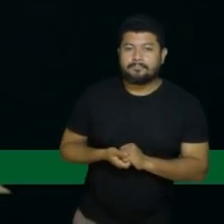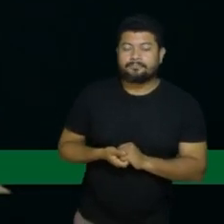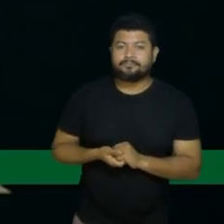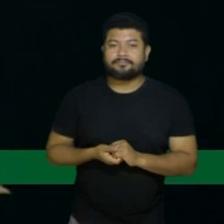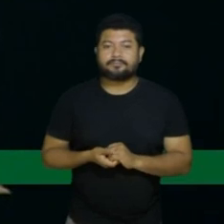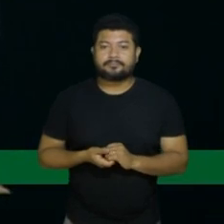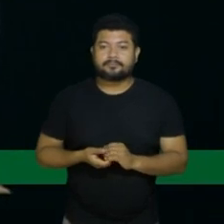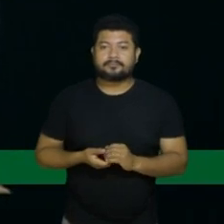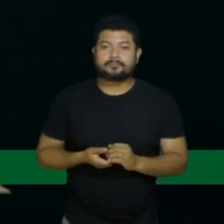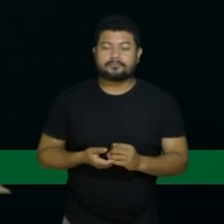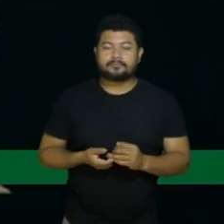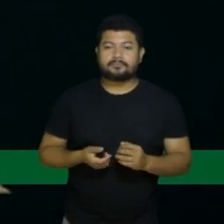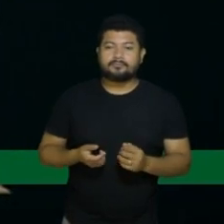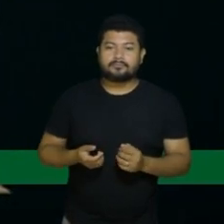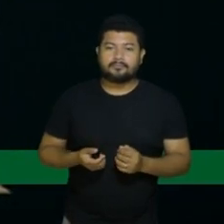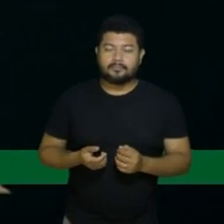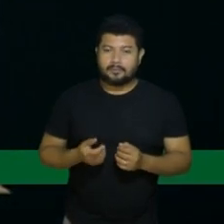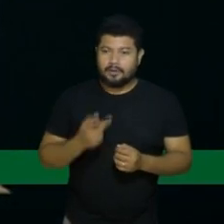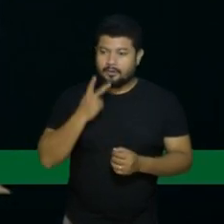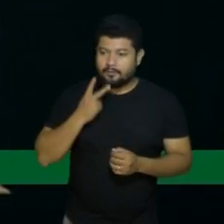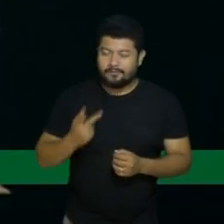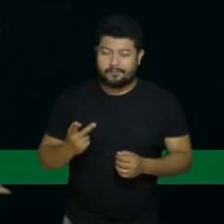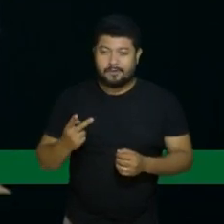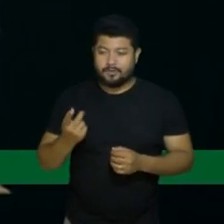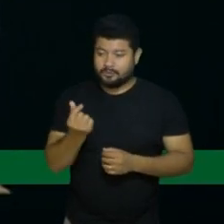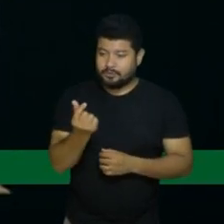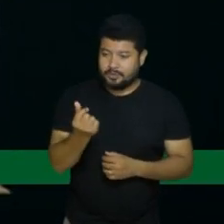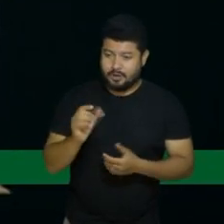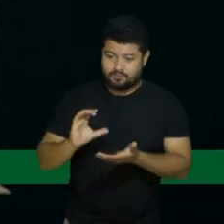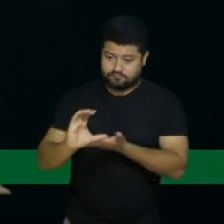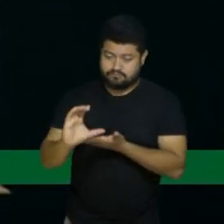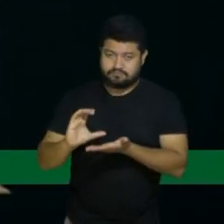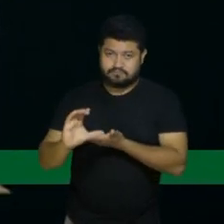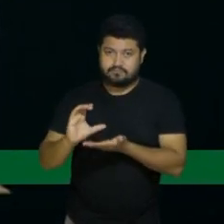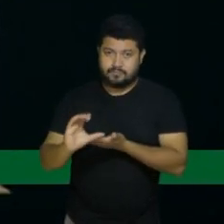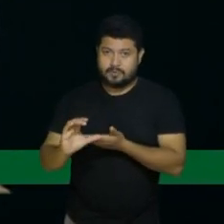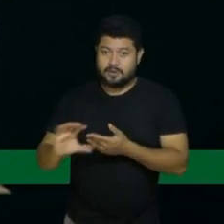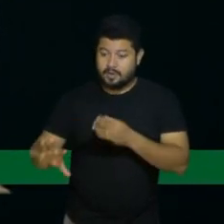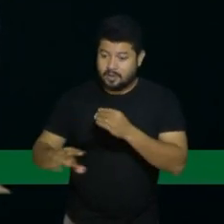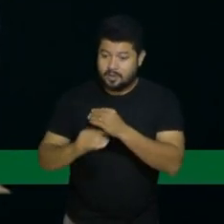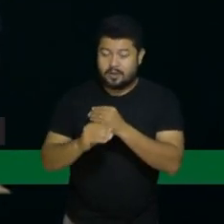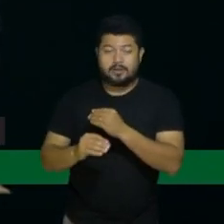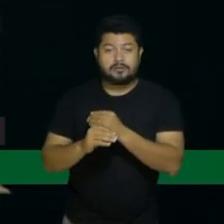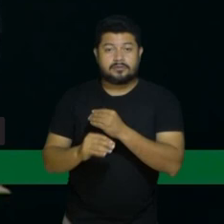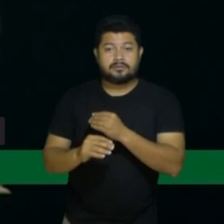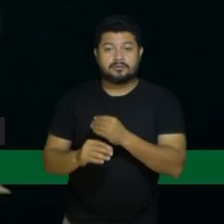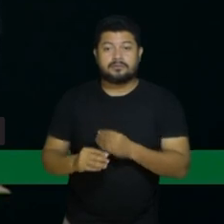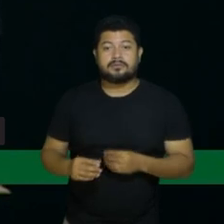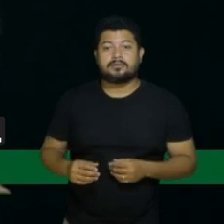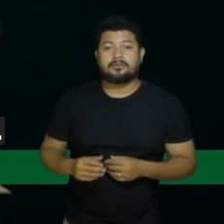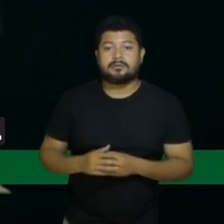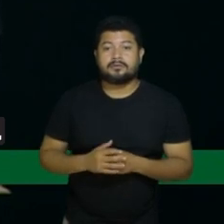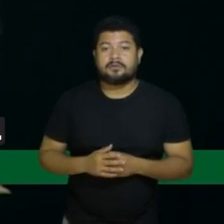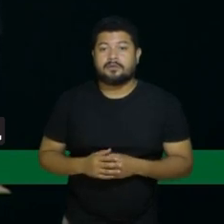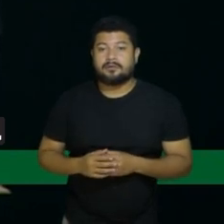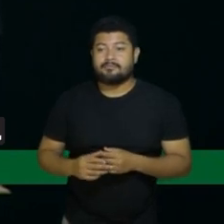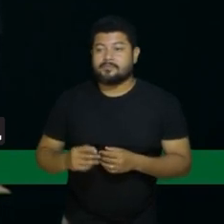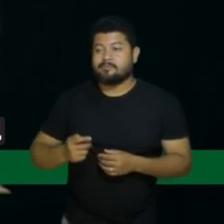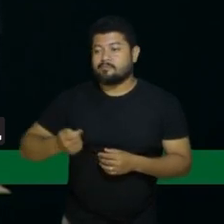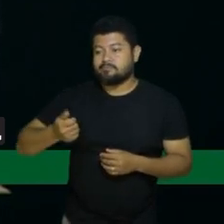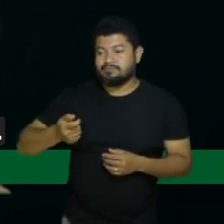os recursos destinados para custeio das ações de saúde, no caráter complementar, não estão sendo